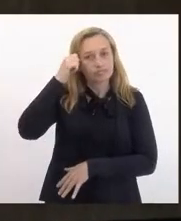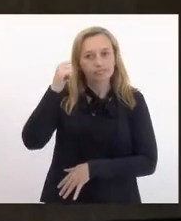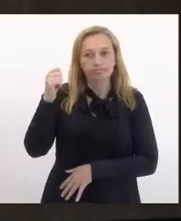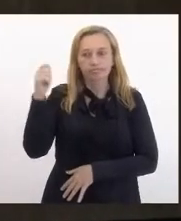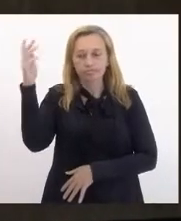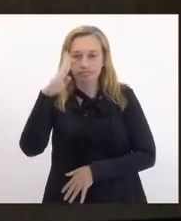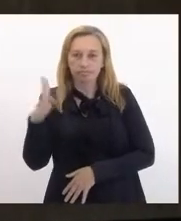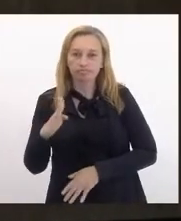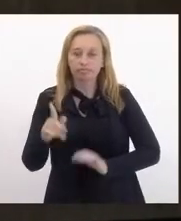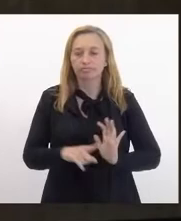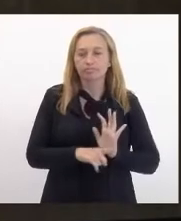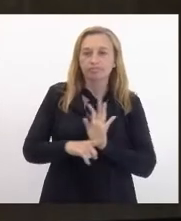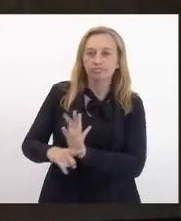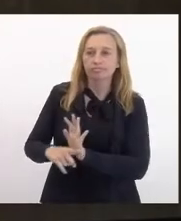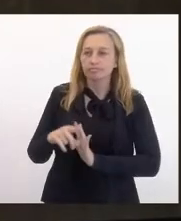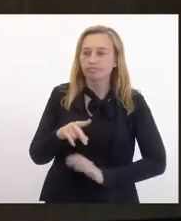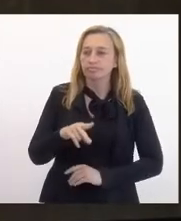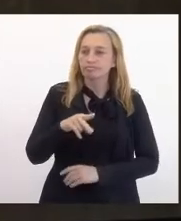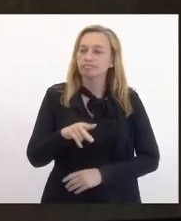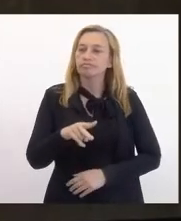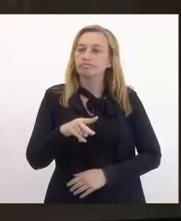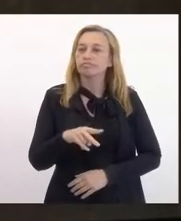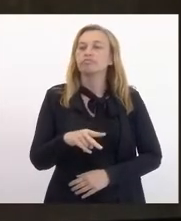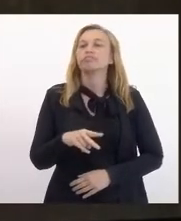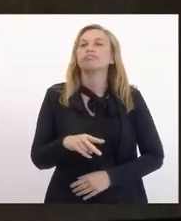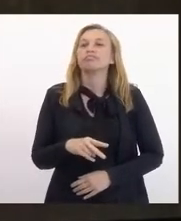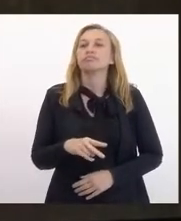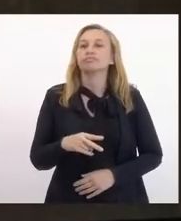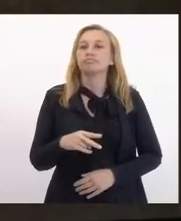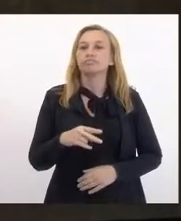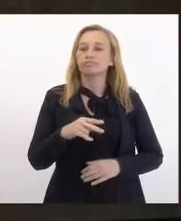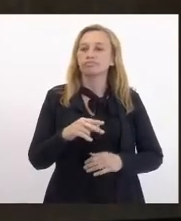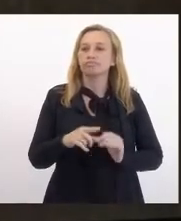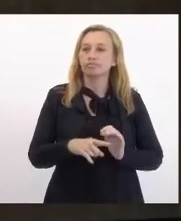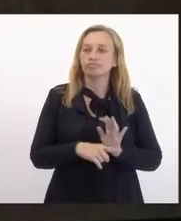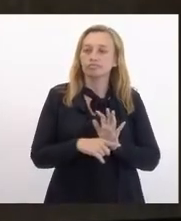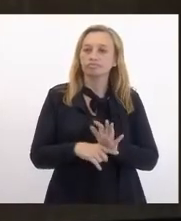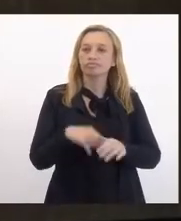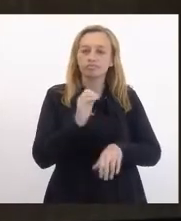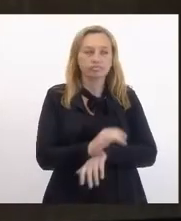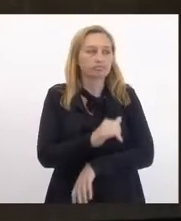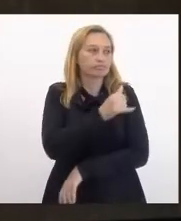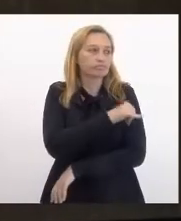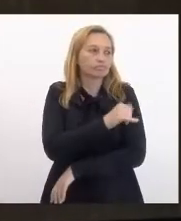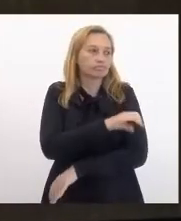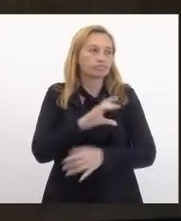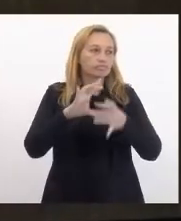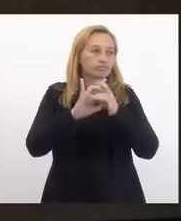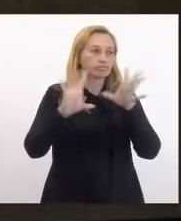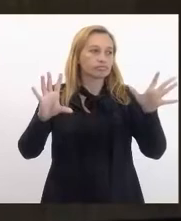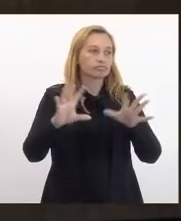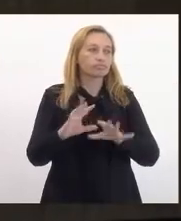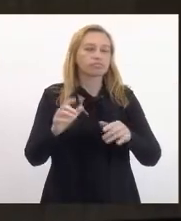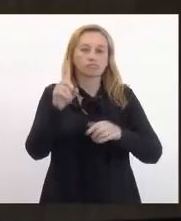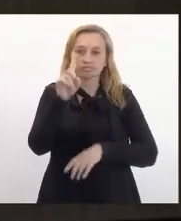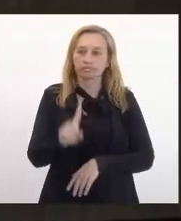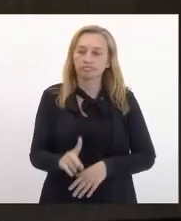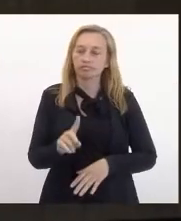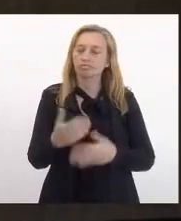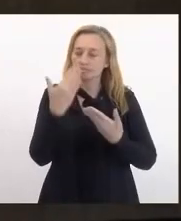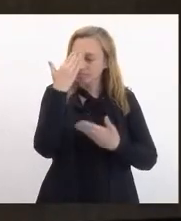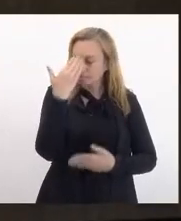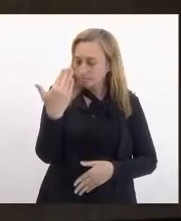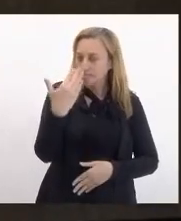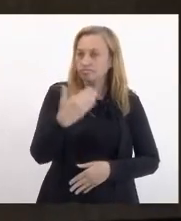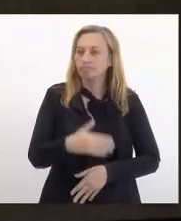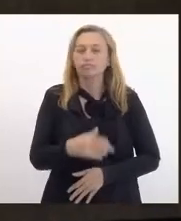sua contribuição na luta pela restauração do Estado Democrático de Direito entre nós. Então, agradeço previamente e publicamente